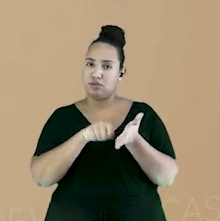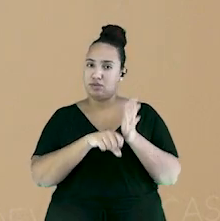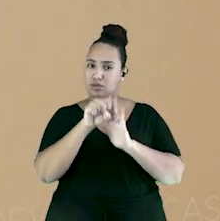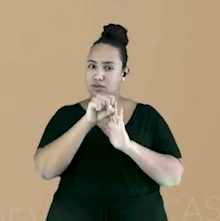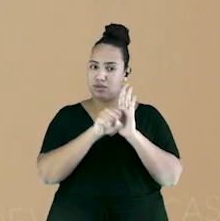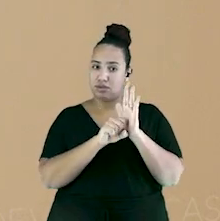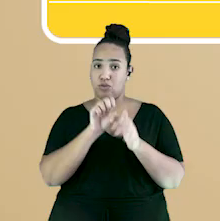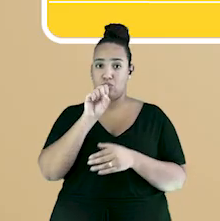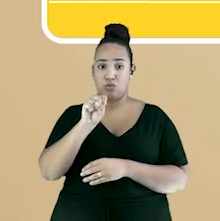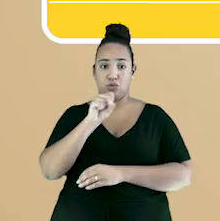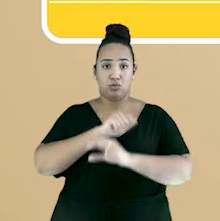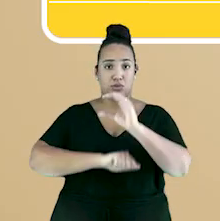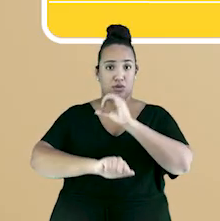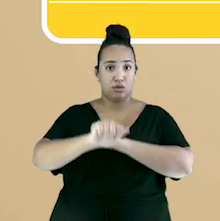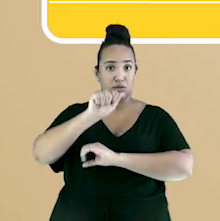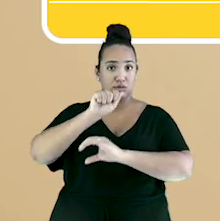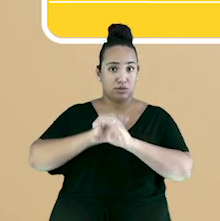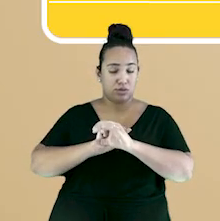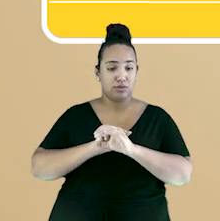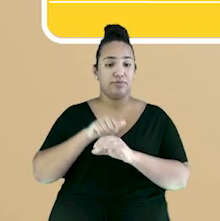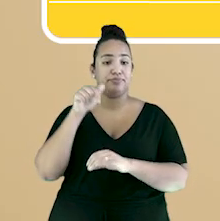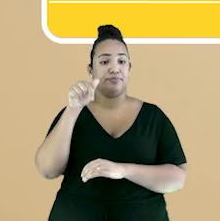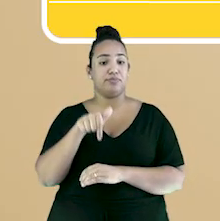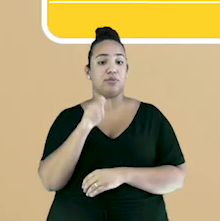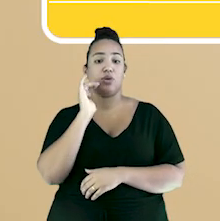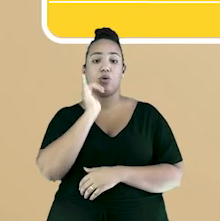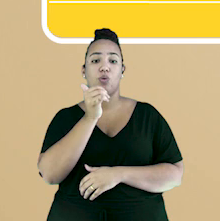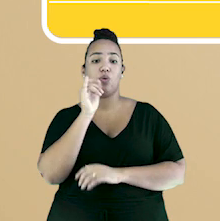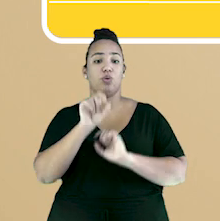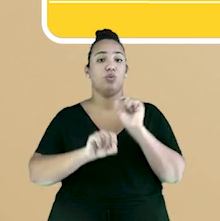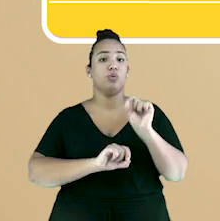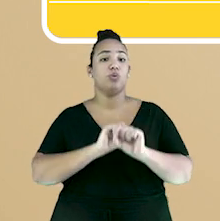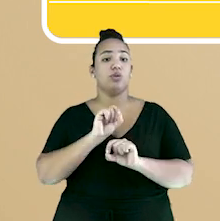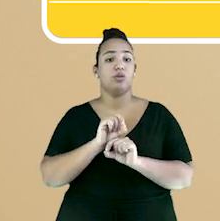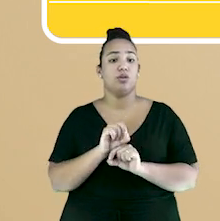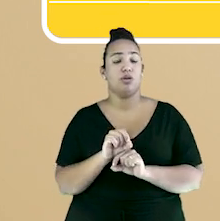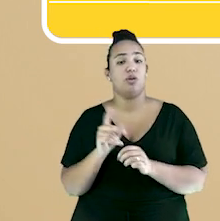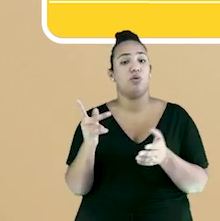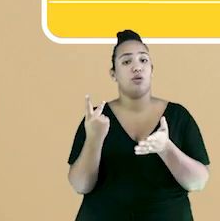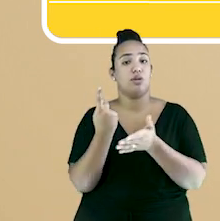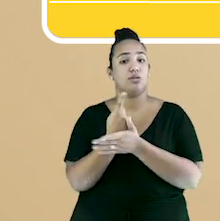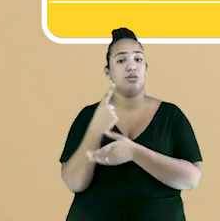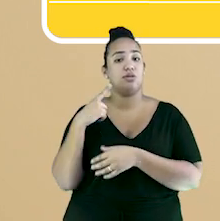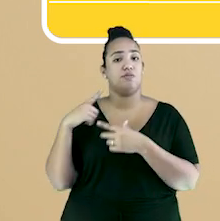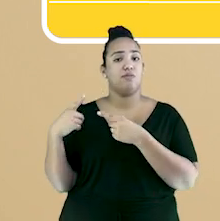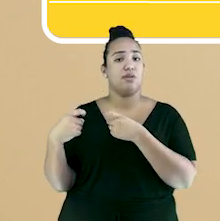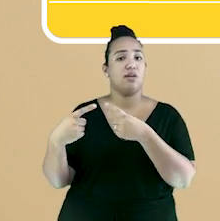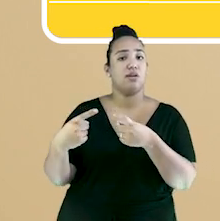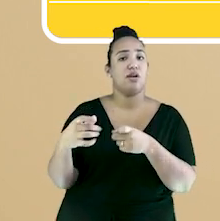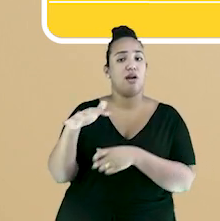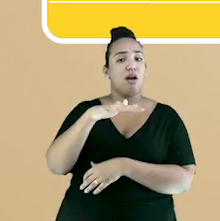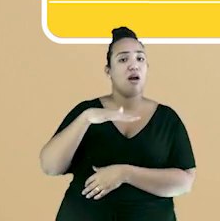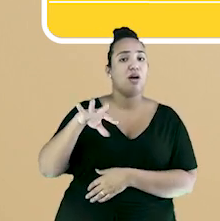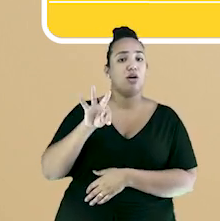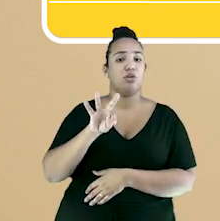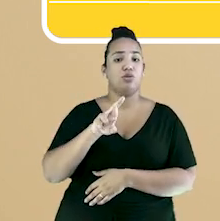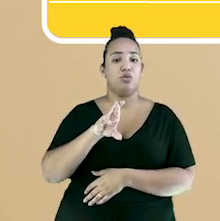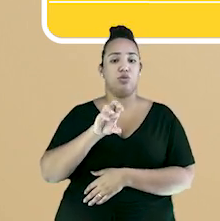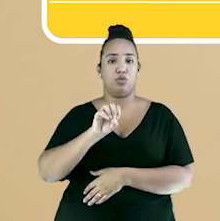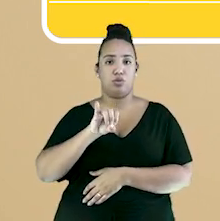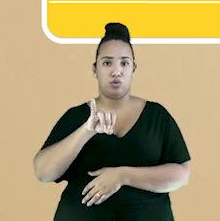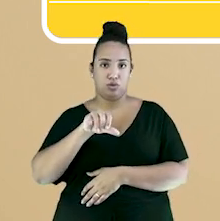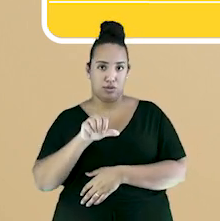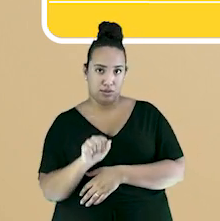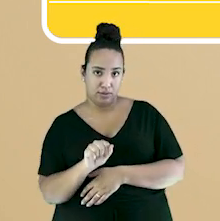8 a.C. Esse poema épico narra os acontecimentos da Guerra de Troia. Em determinado momento do poema, os gregos, que